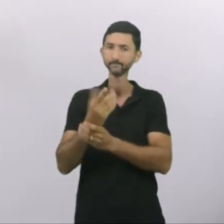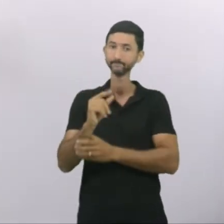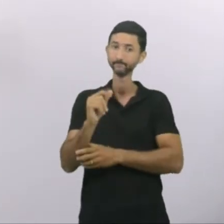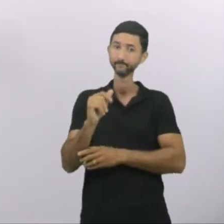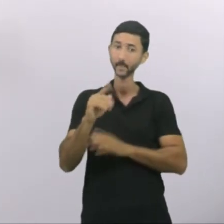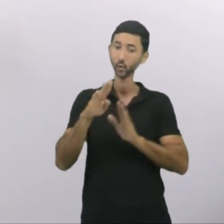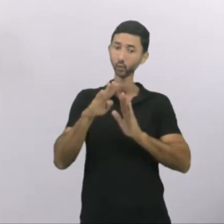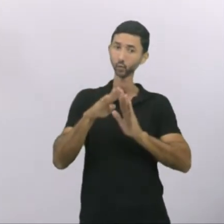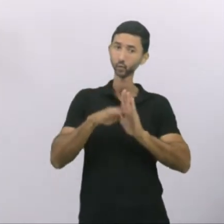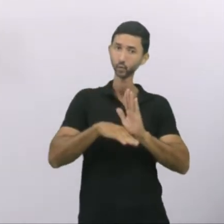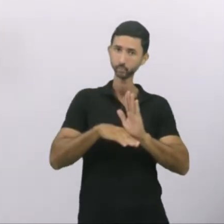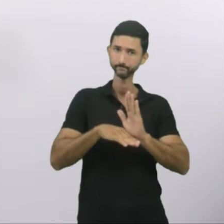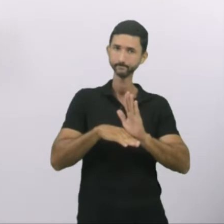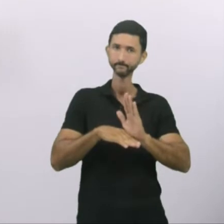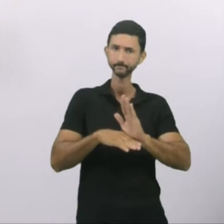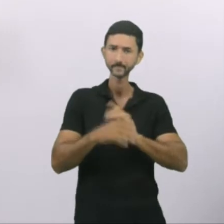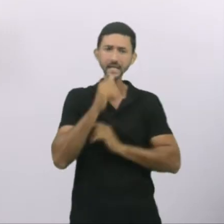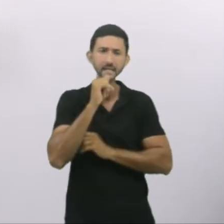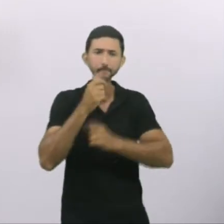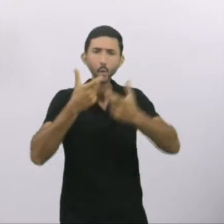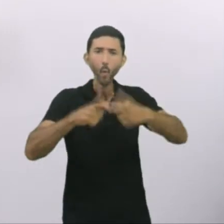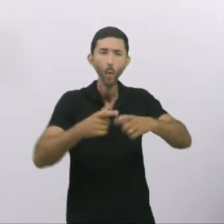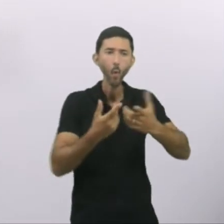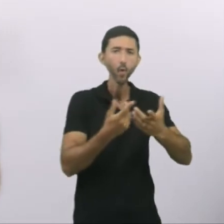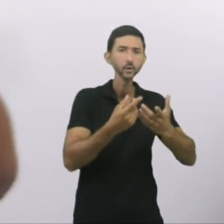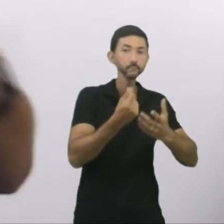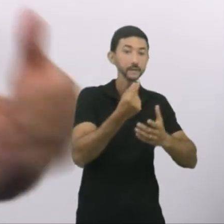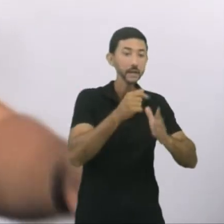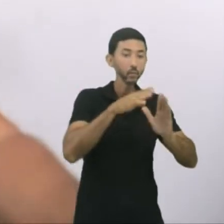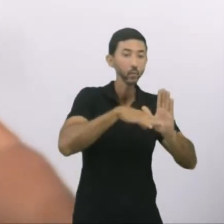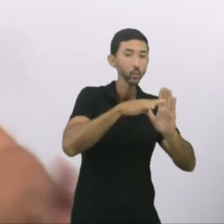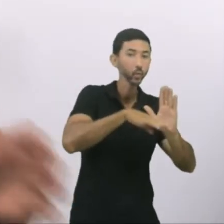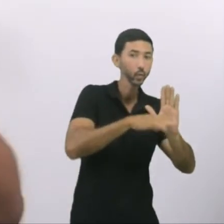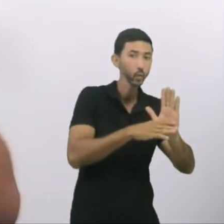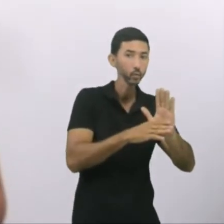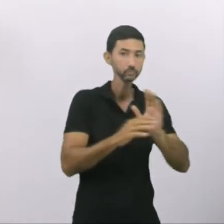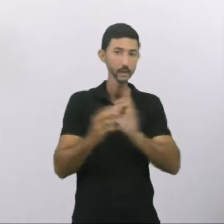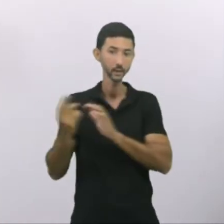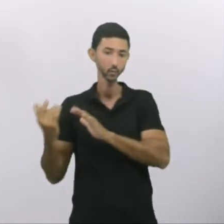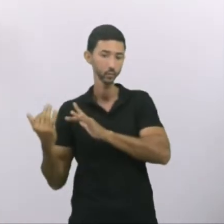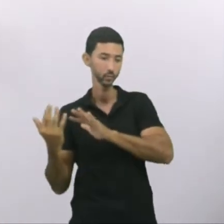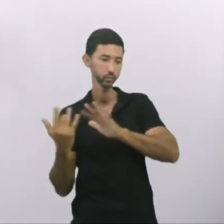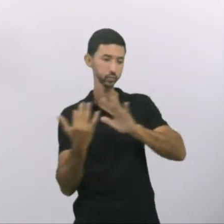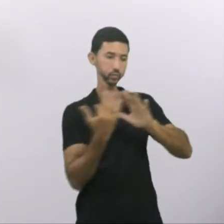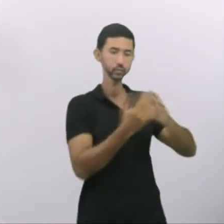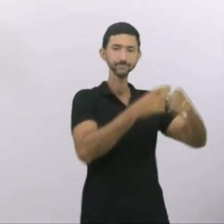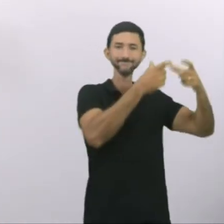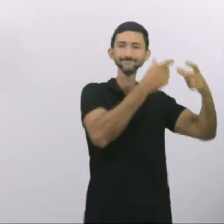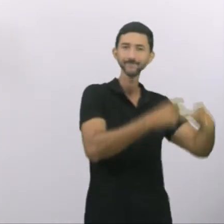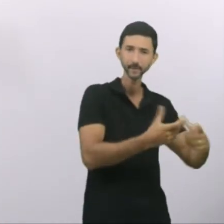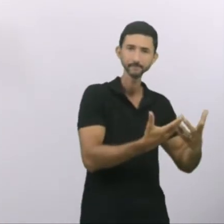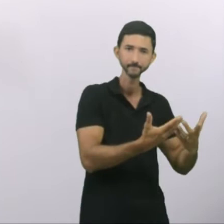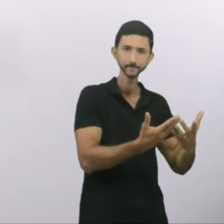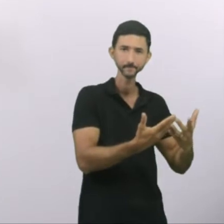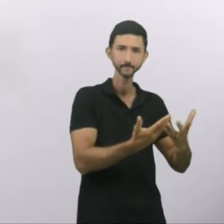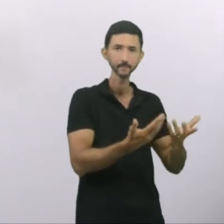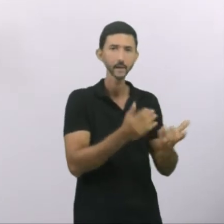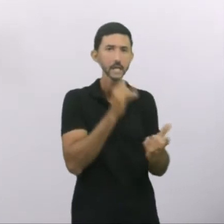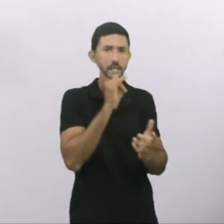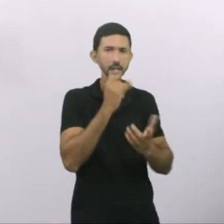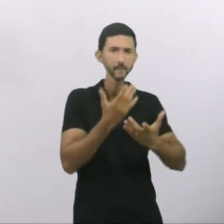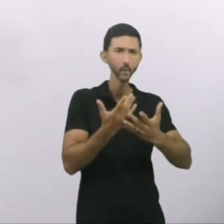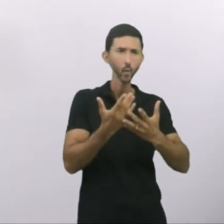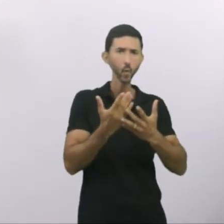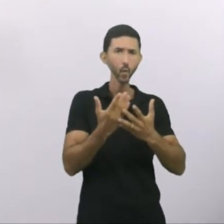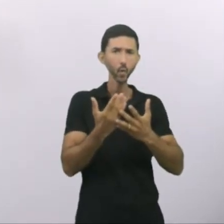custo. Onde tiver menos custo, é para lá que essa indústria quer ir. Os